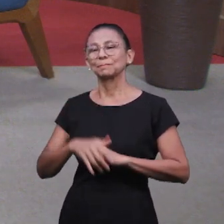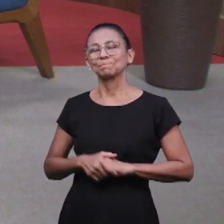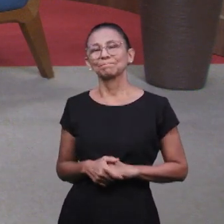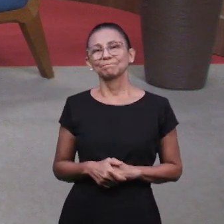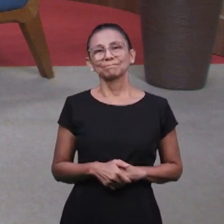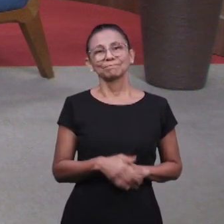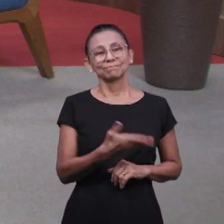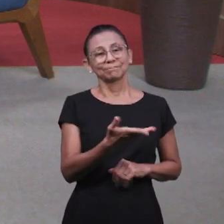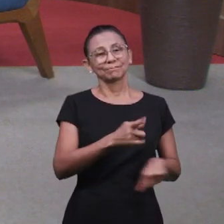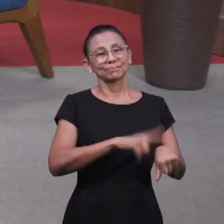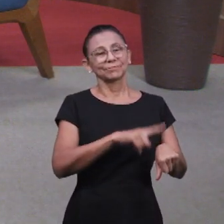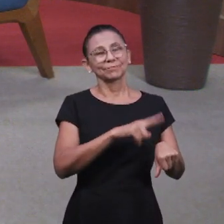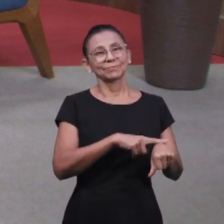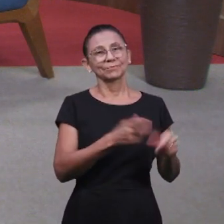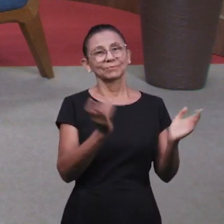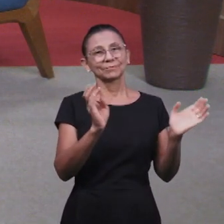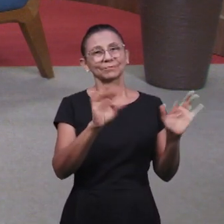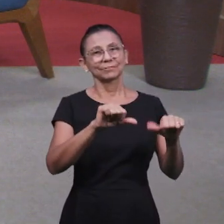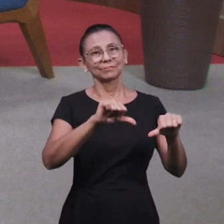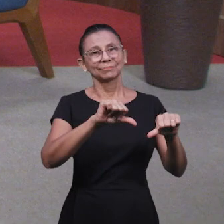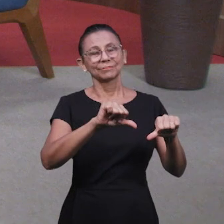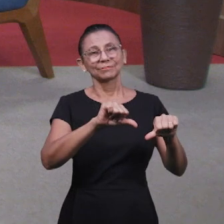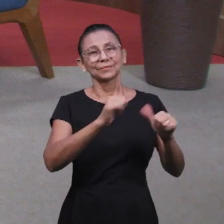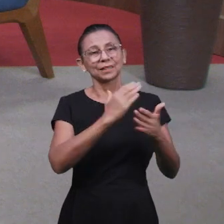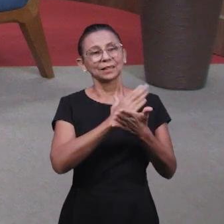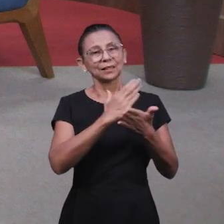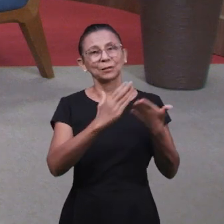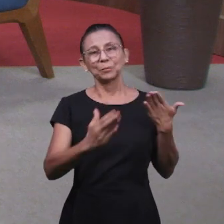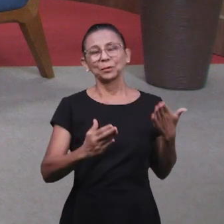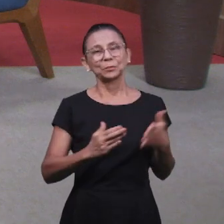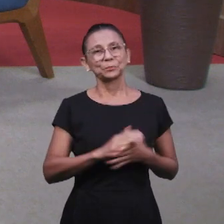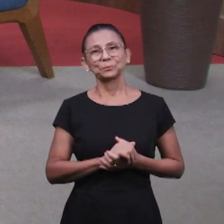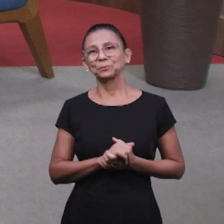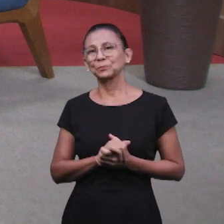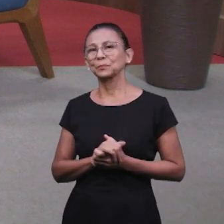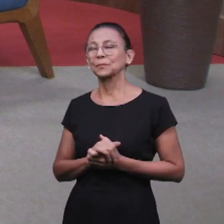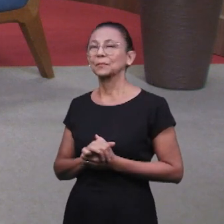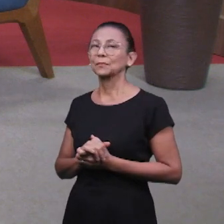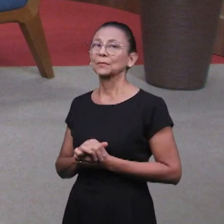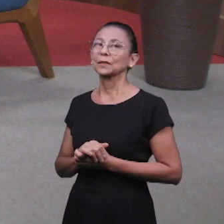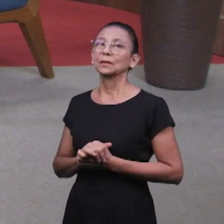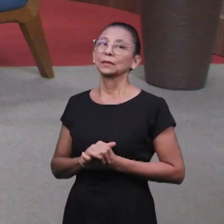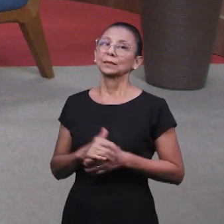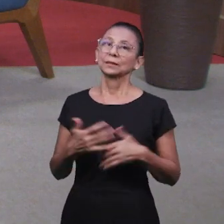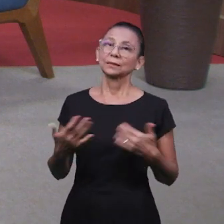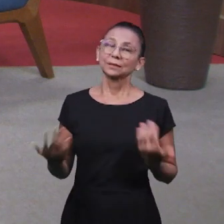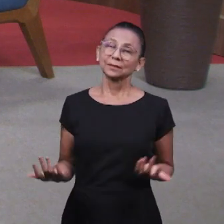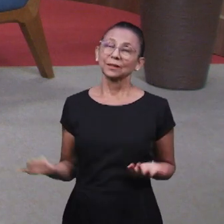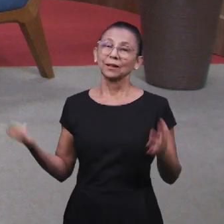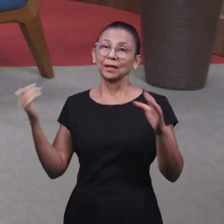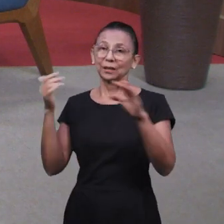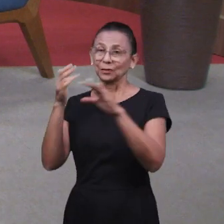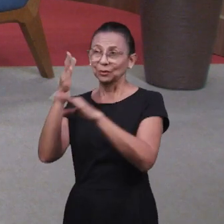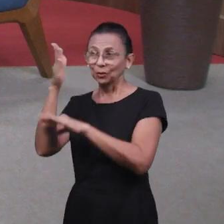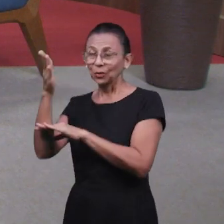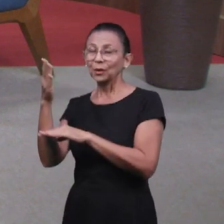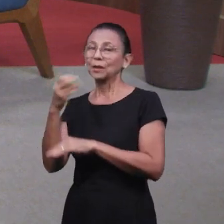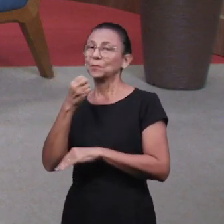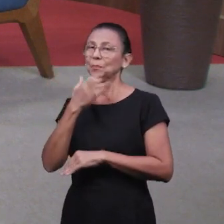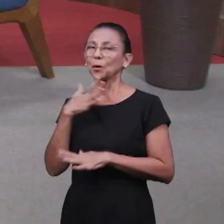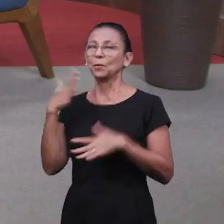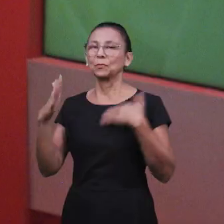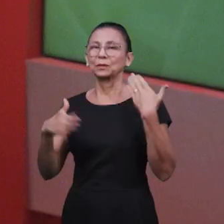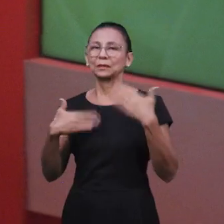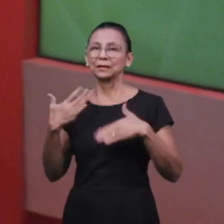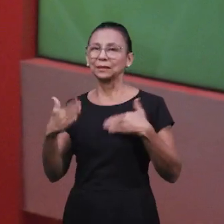festa já tinha encerrado. Quem entrou estava participando da festa, da alegria da